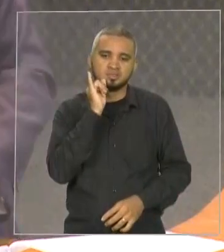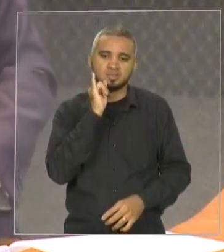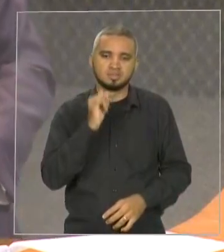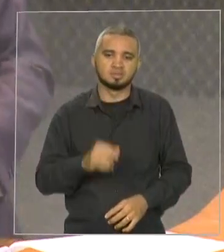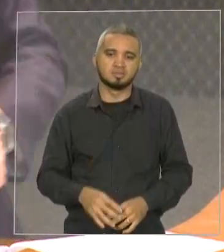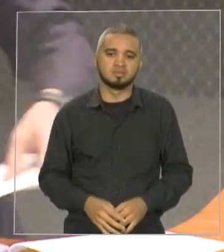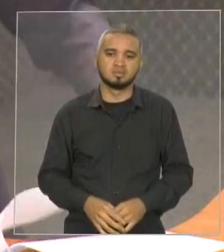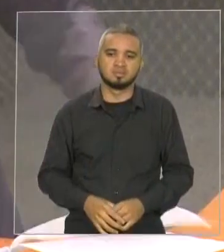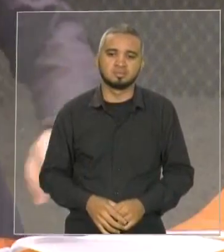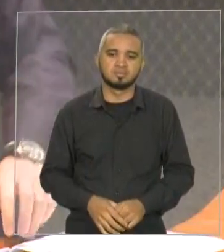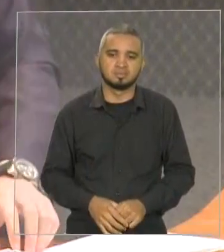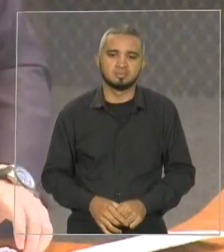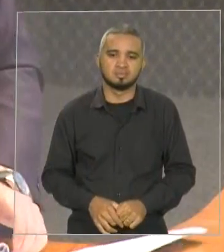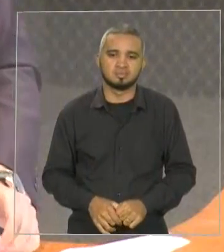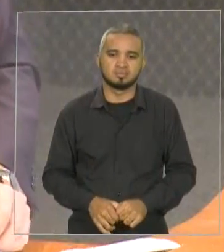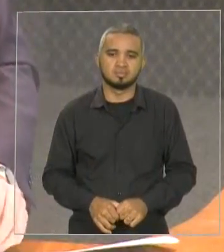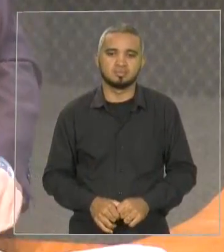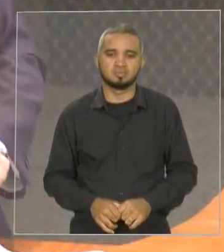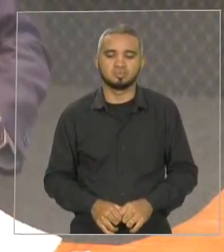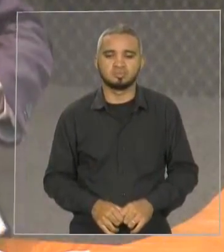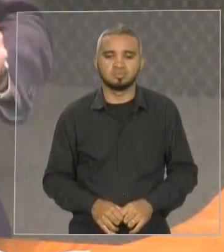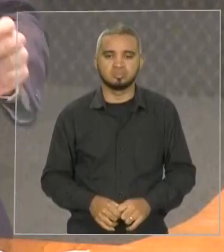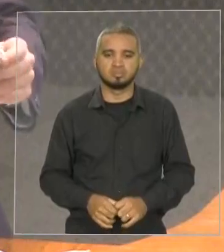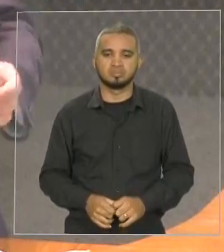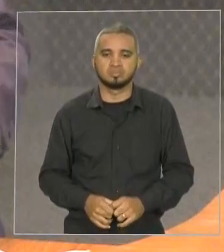diz respeito